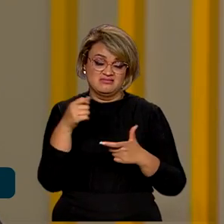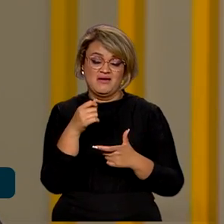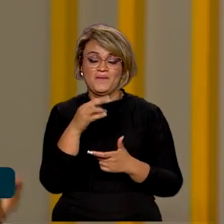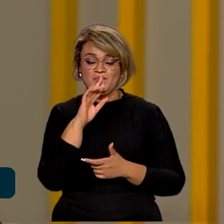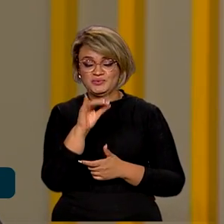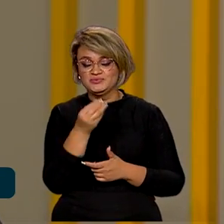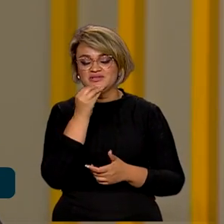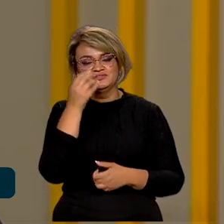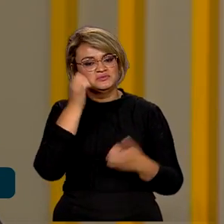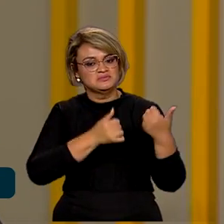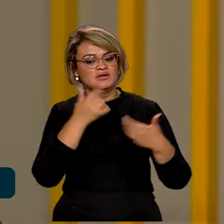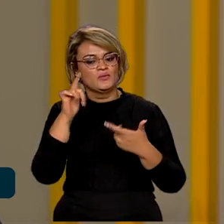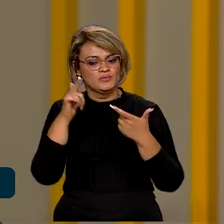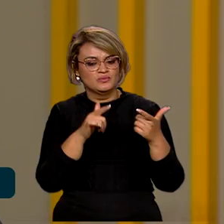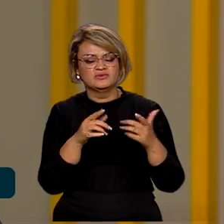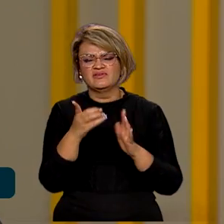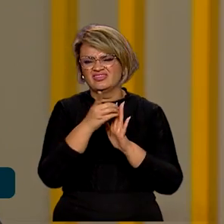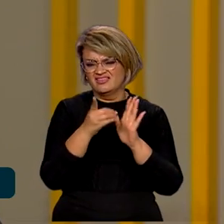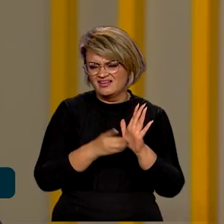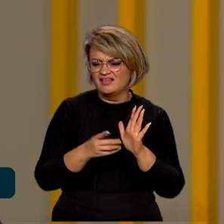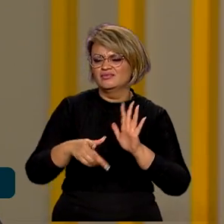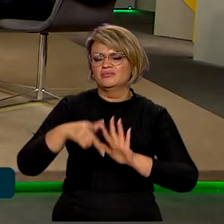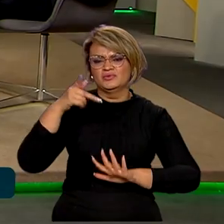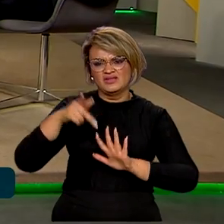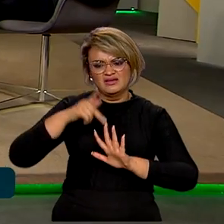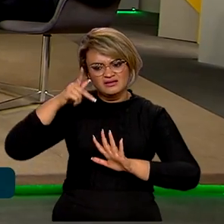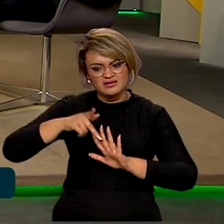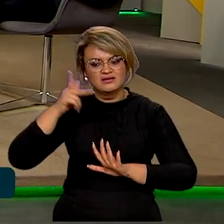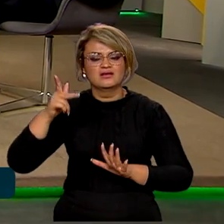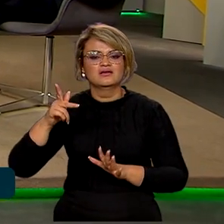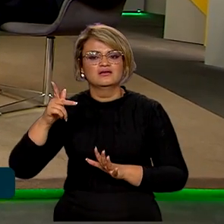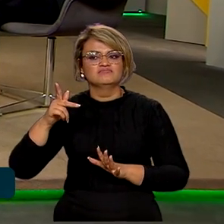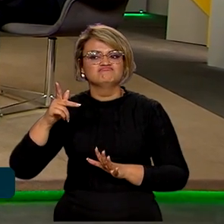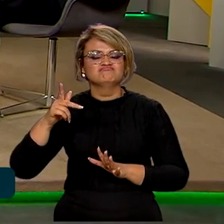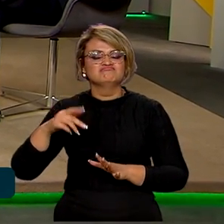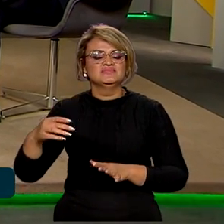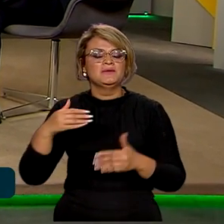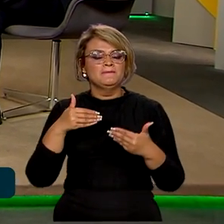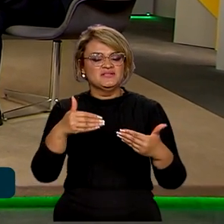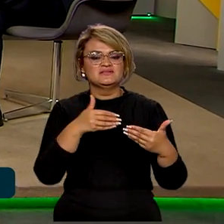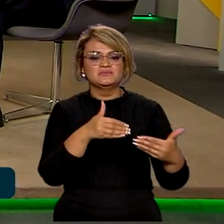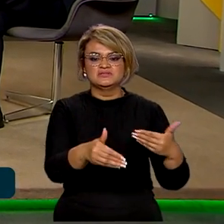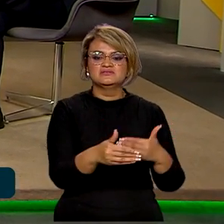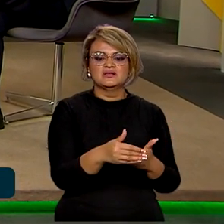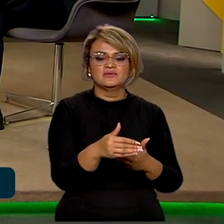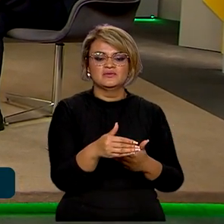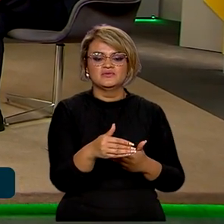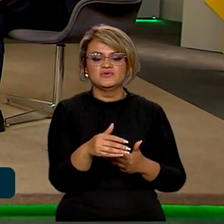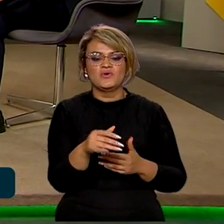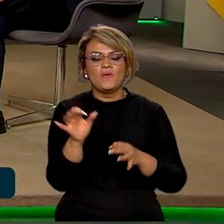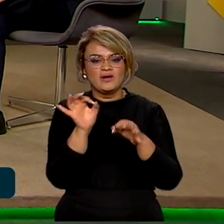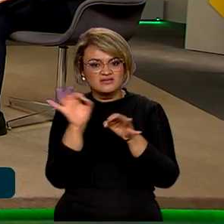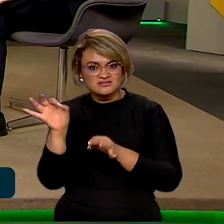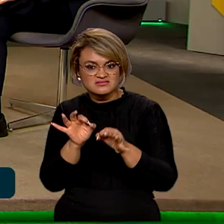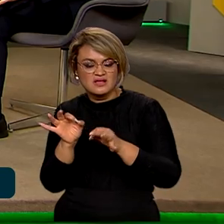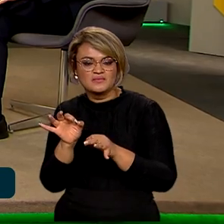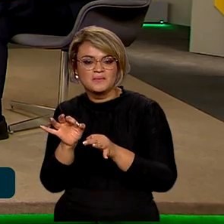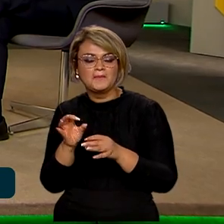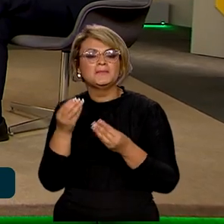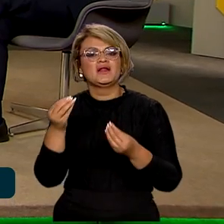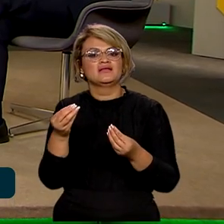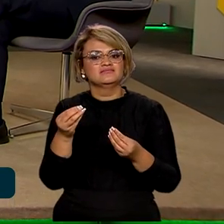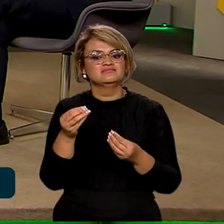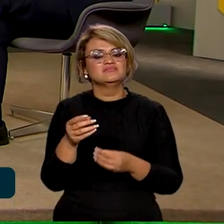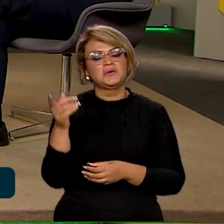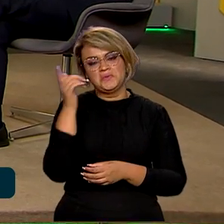de conhecer muitas delas, como os decretos, as portarias, né, que os ministérios formularam, para que